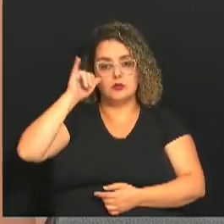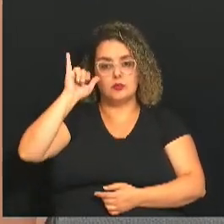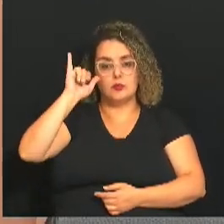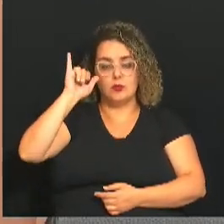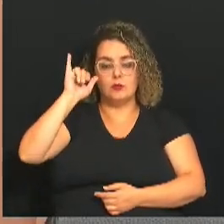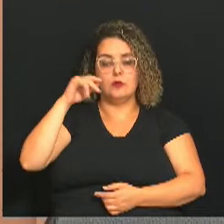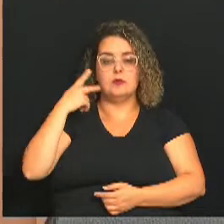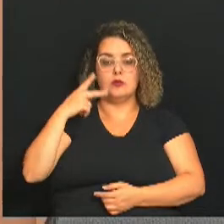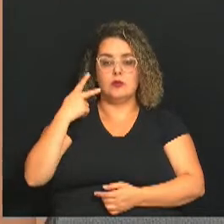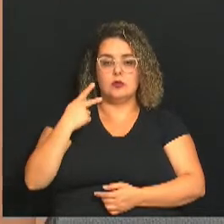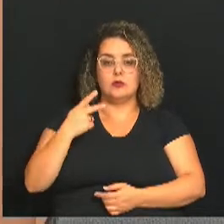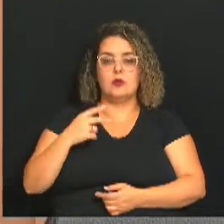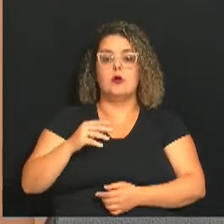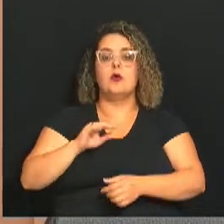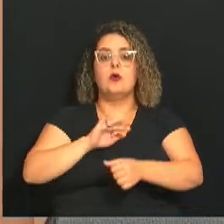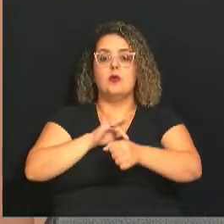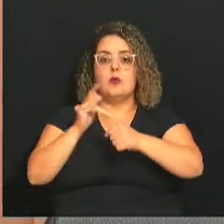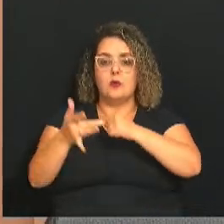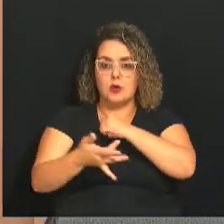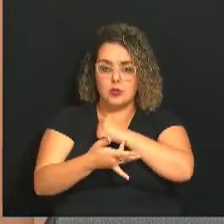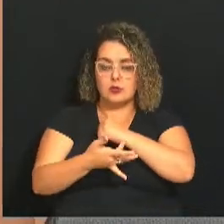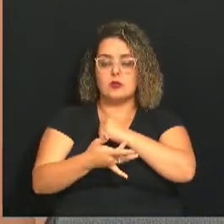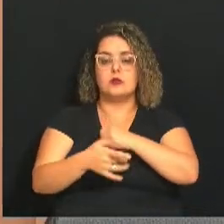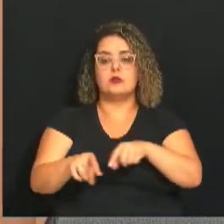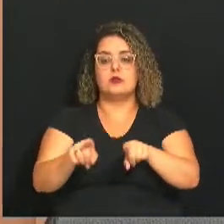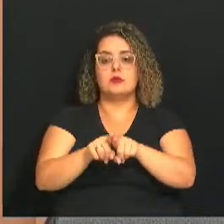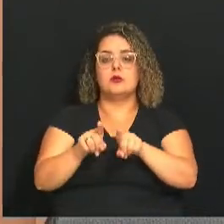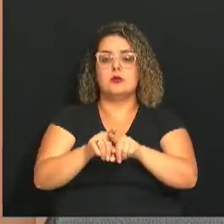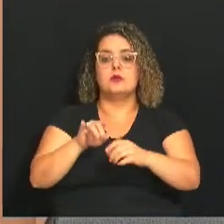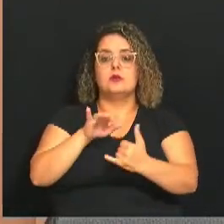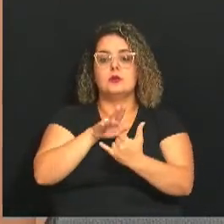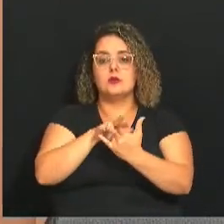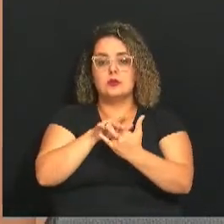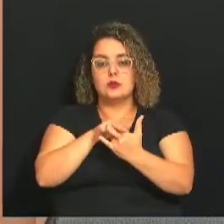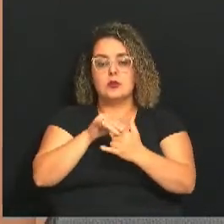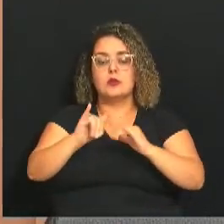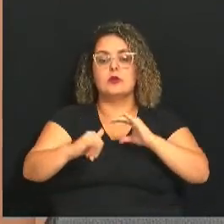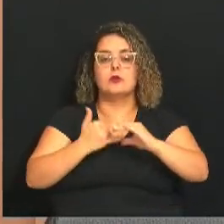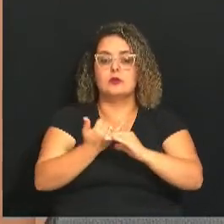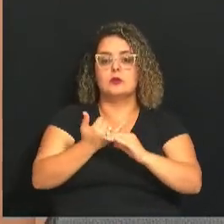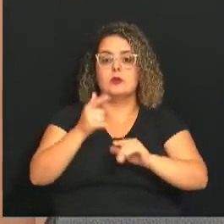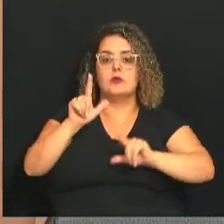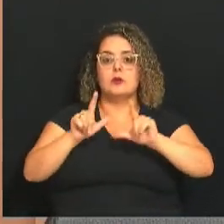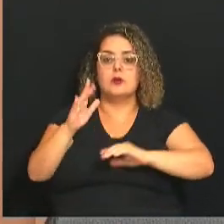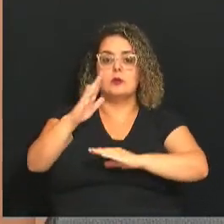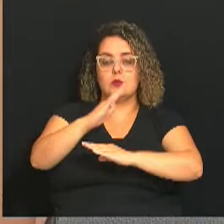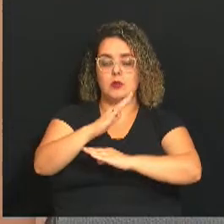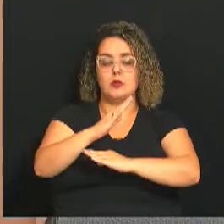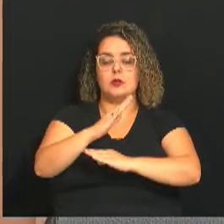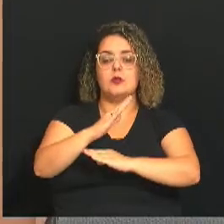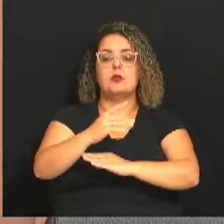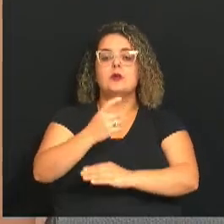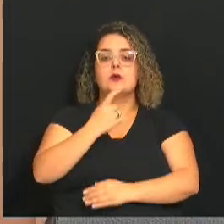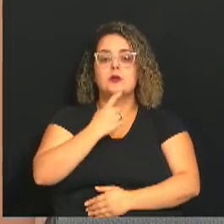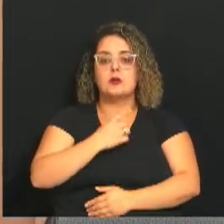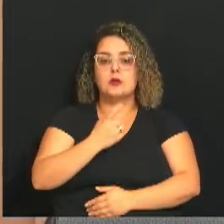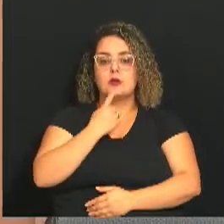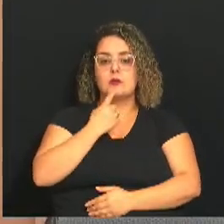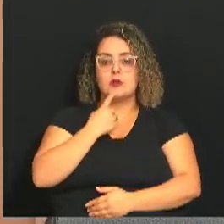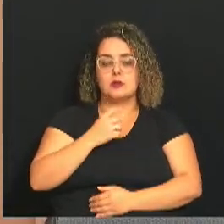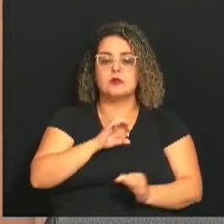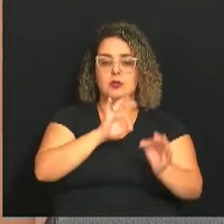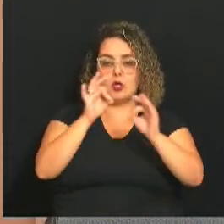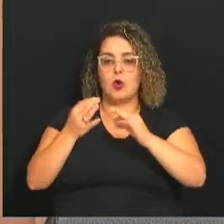da Prefeitura de Campinas e pelo canal no YouTube da TV Câmara Campinas. A partir de agora, vocês acompanham esta